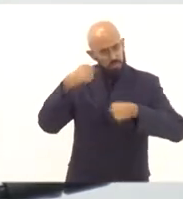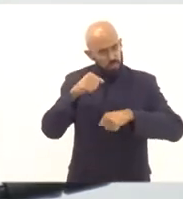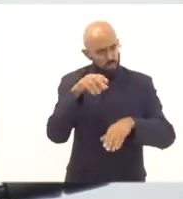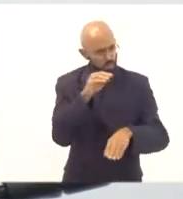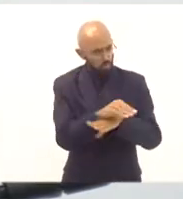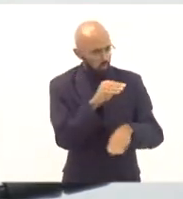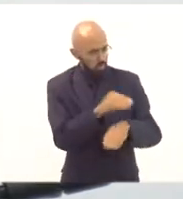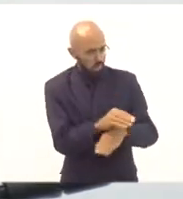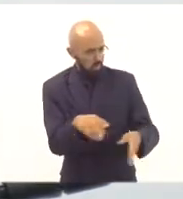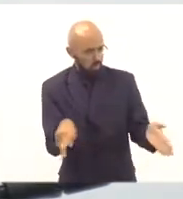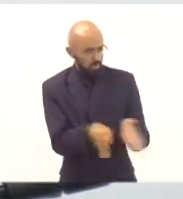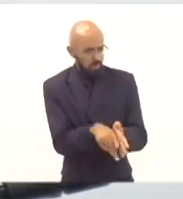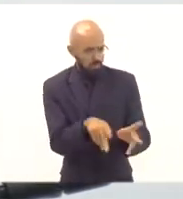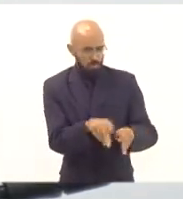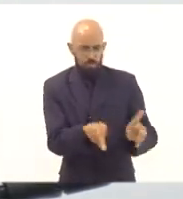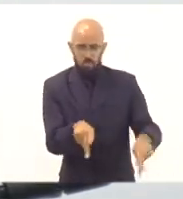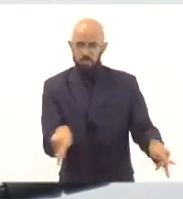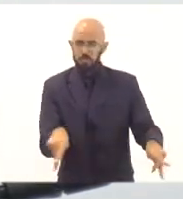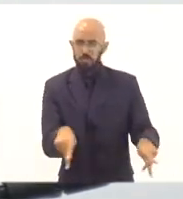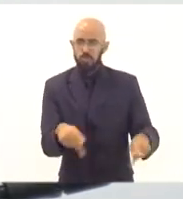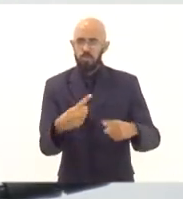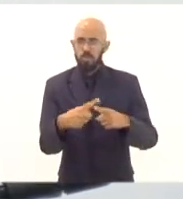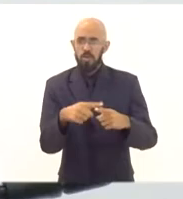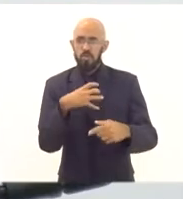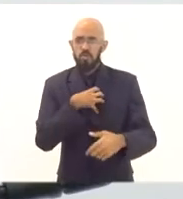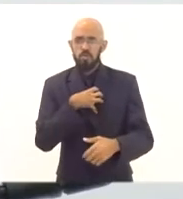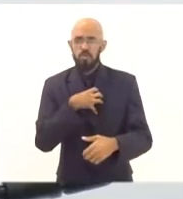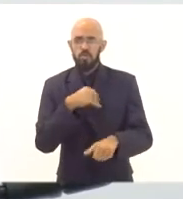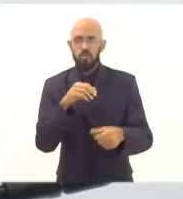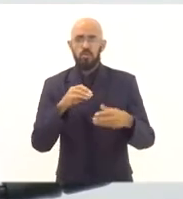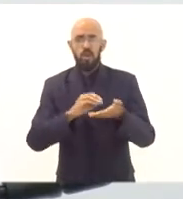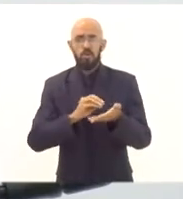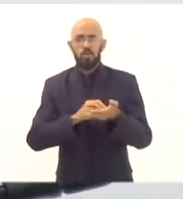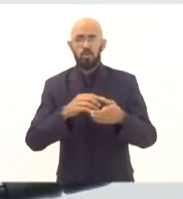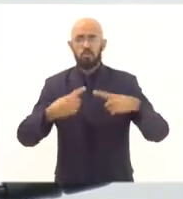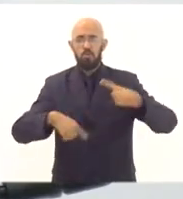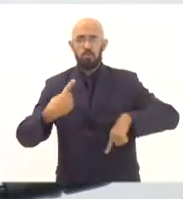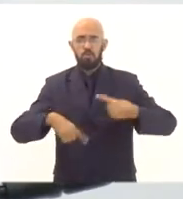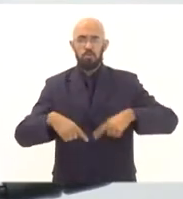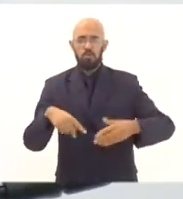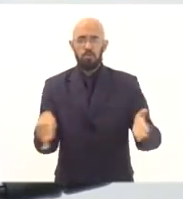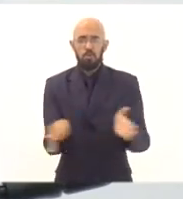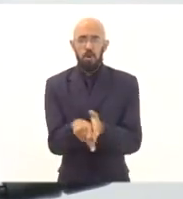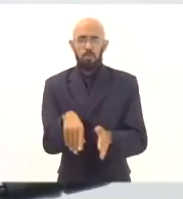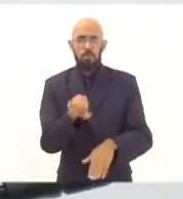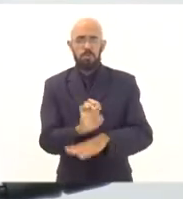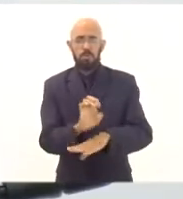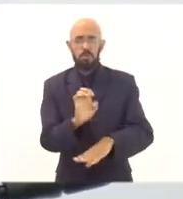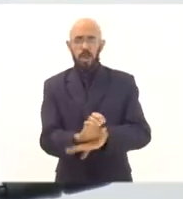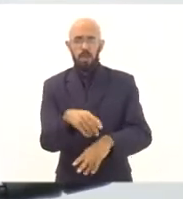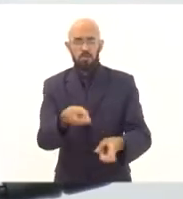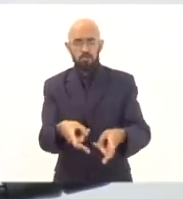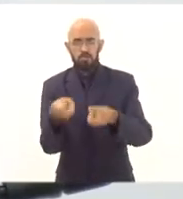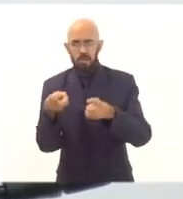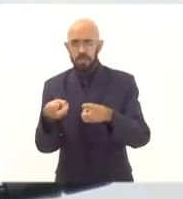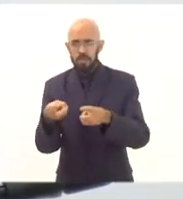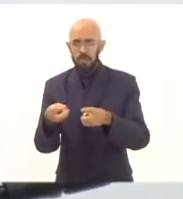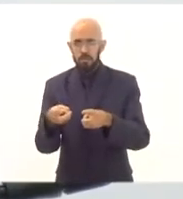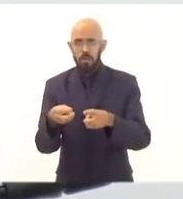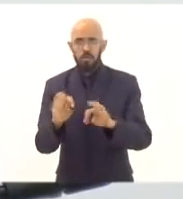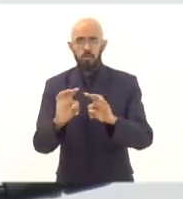qual é a política porque o sinto falta sem o Carlos uma política de estado que olhe para o estado como um todo